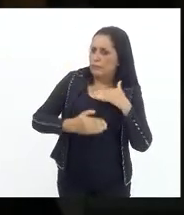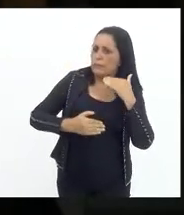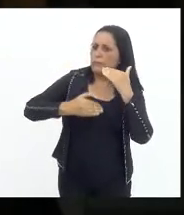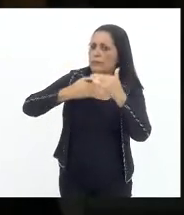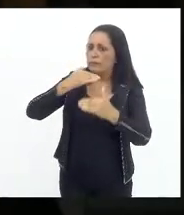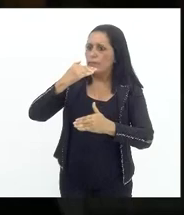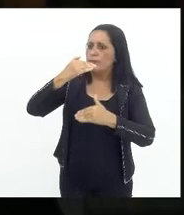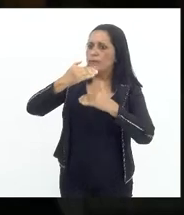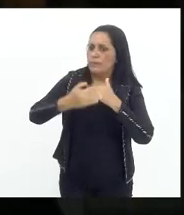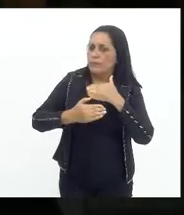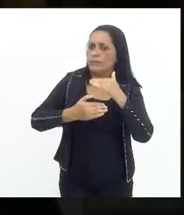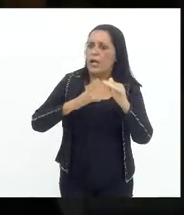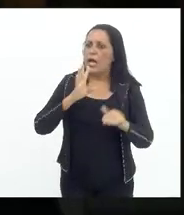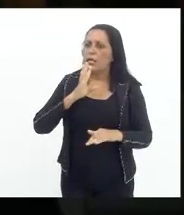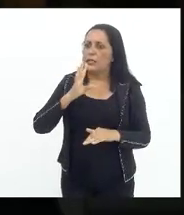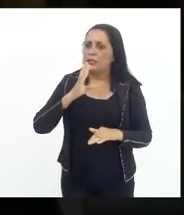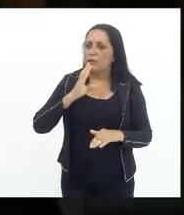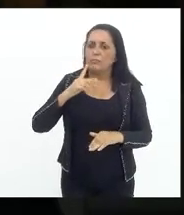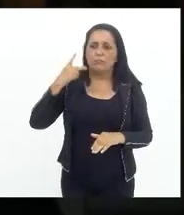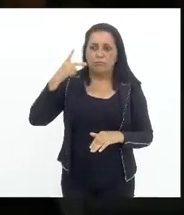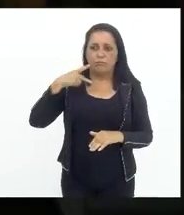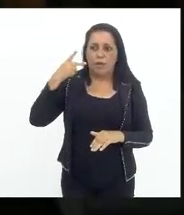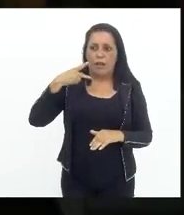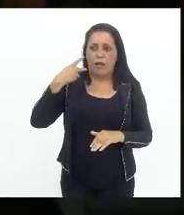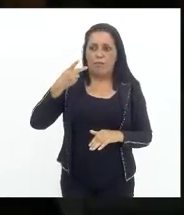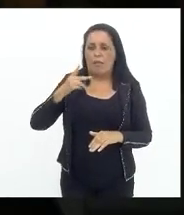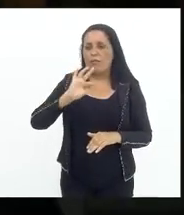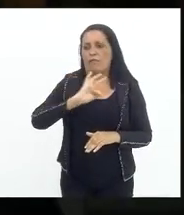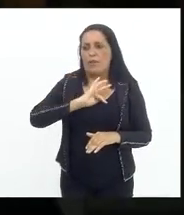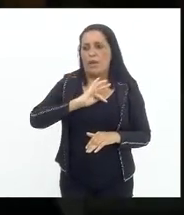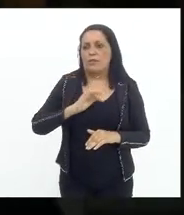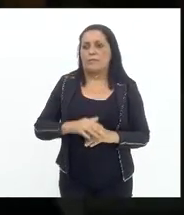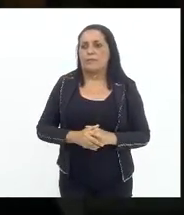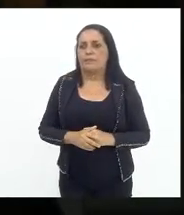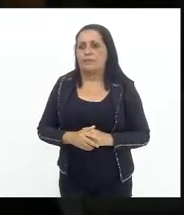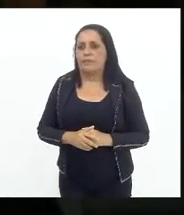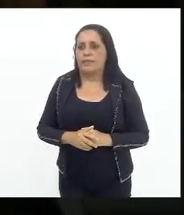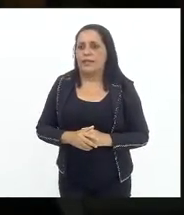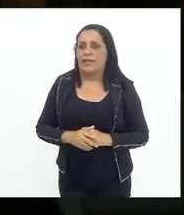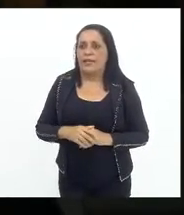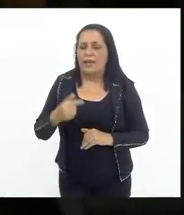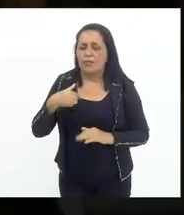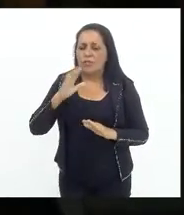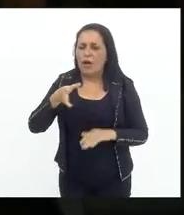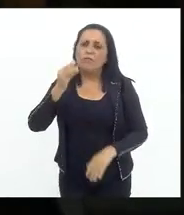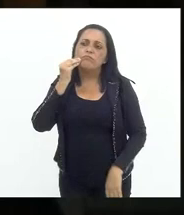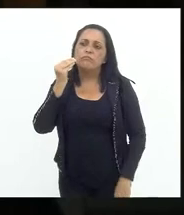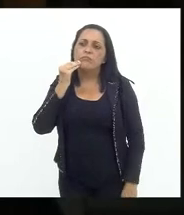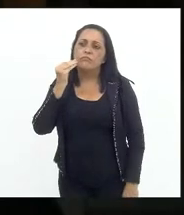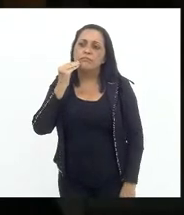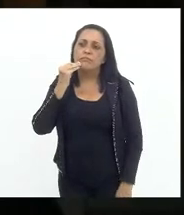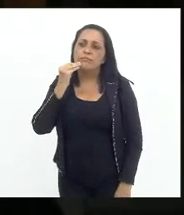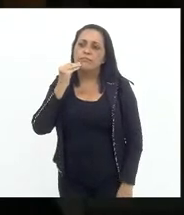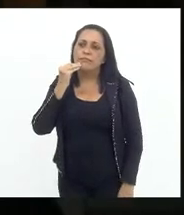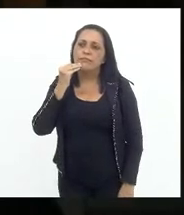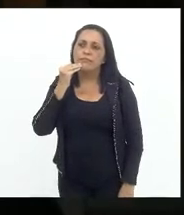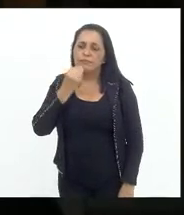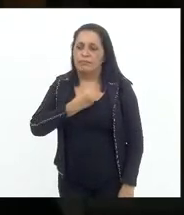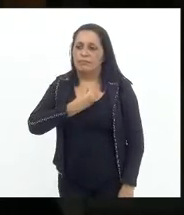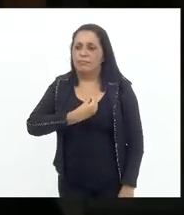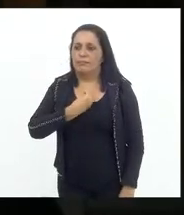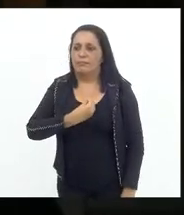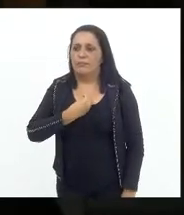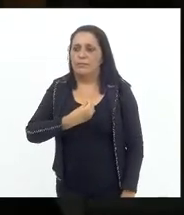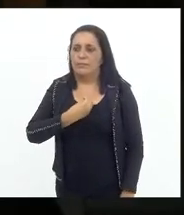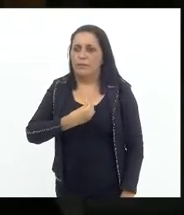corpo no Parlamento Fluminense. Tive a oportunidade de